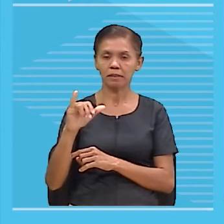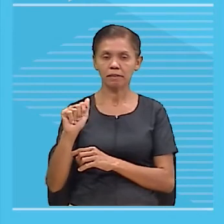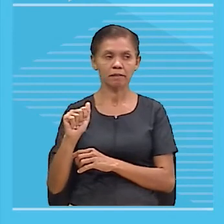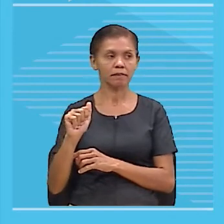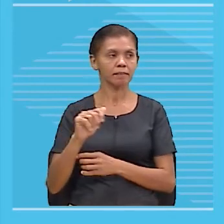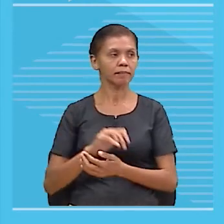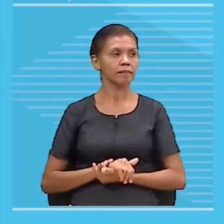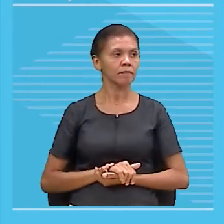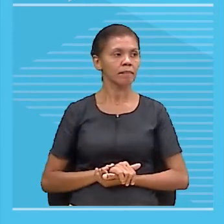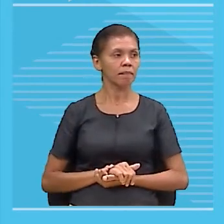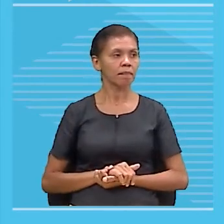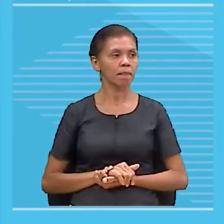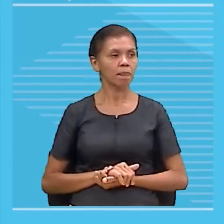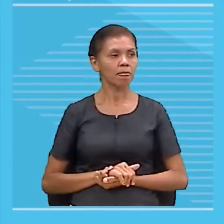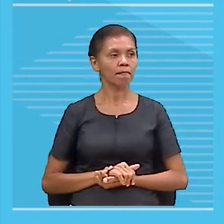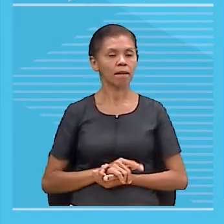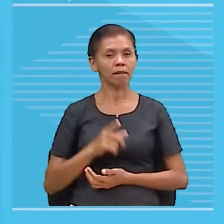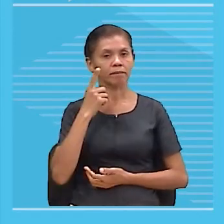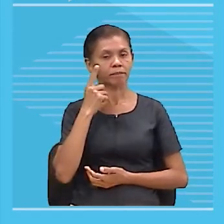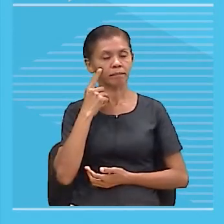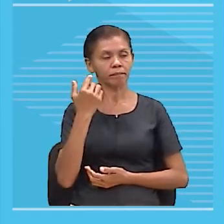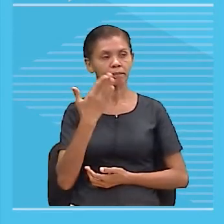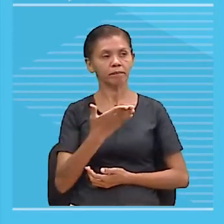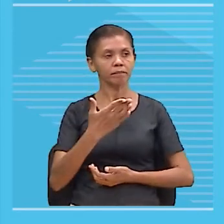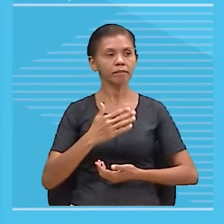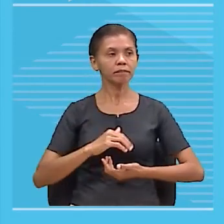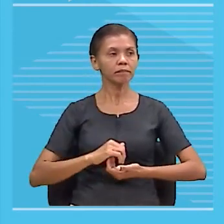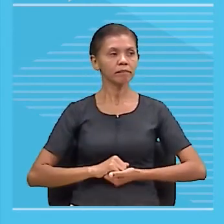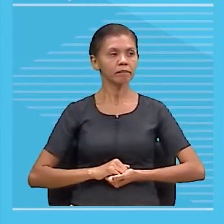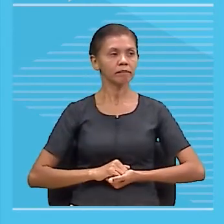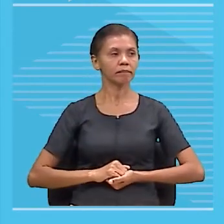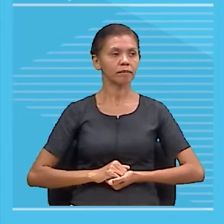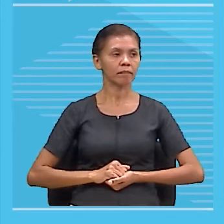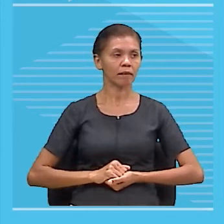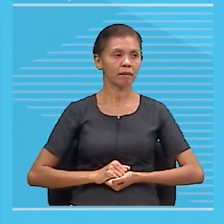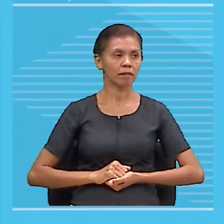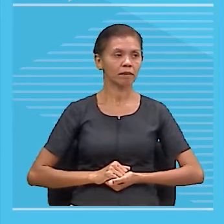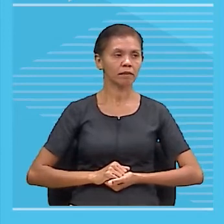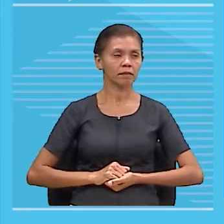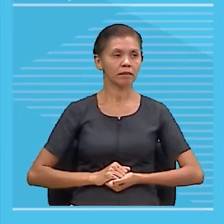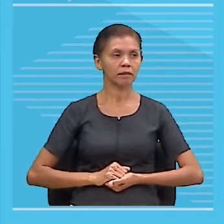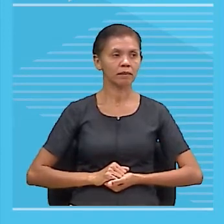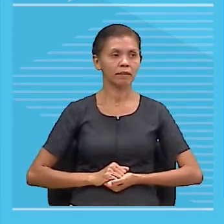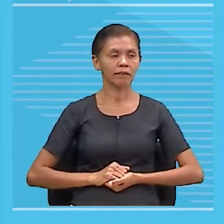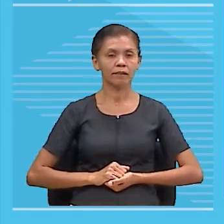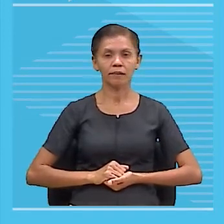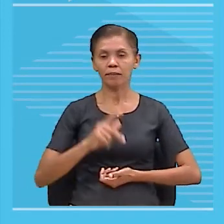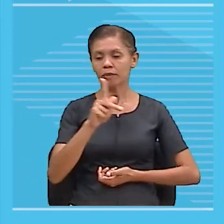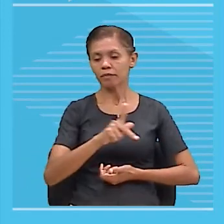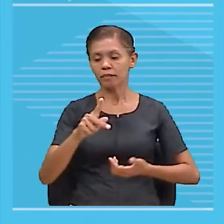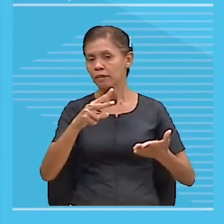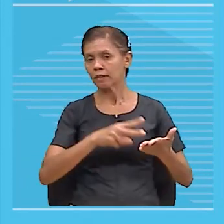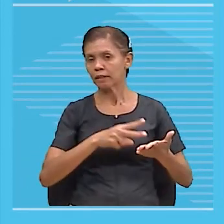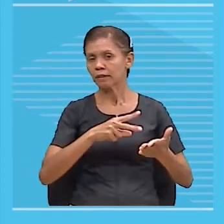assim: um capacitor é constituído de duas placas quadradas, com